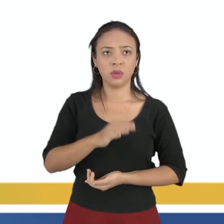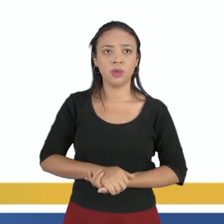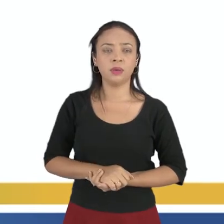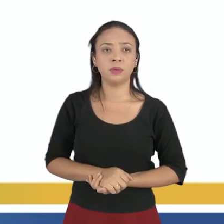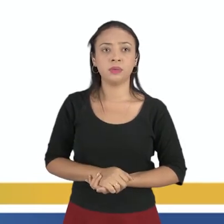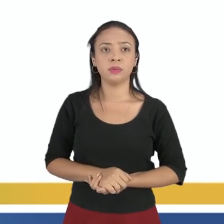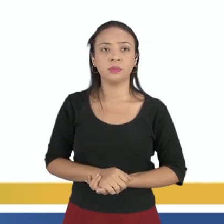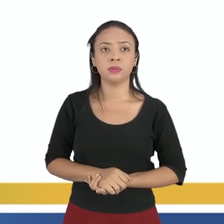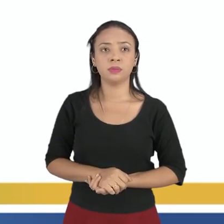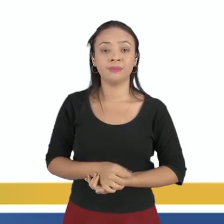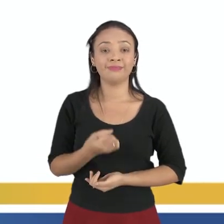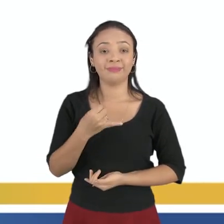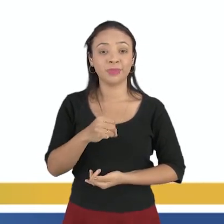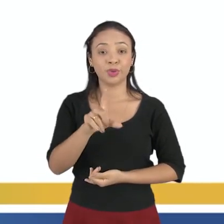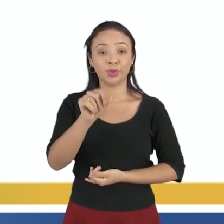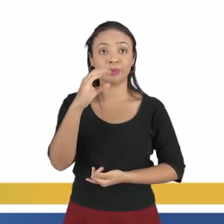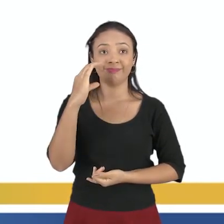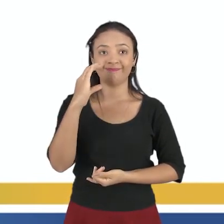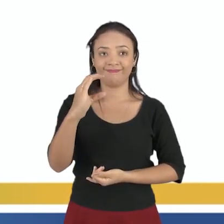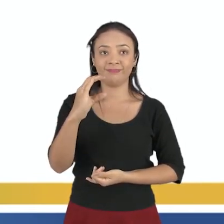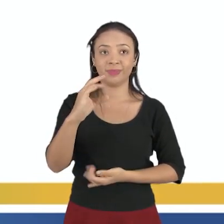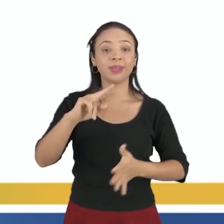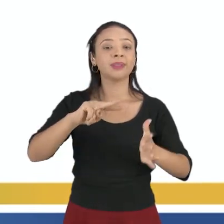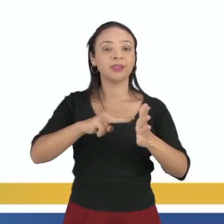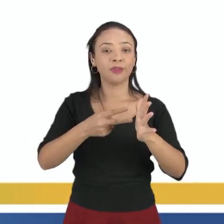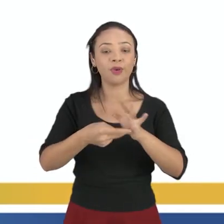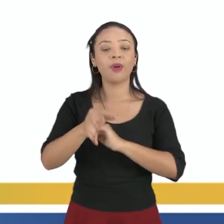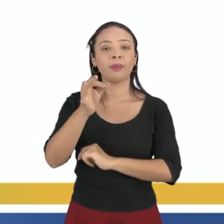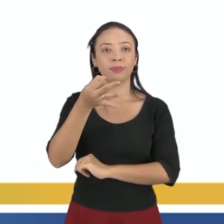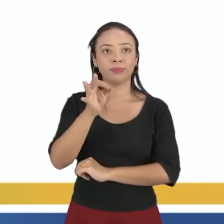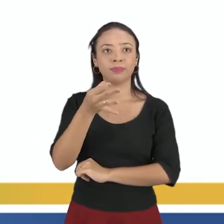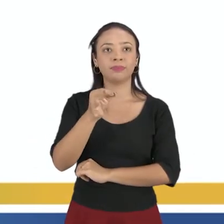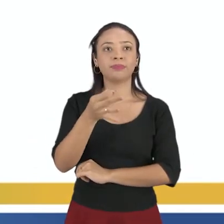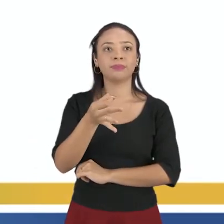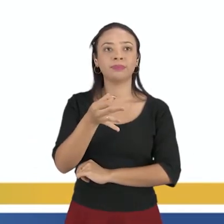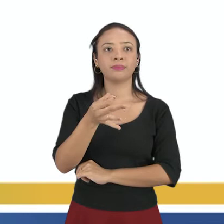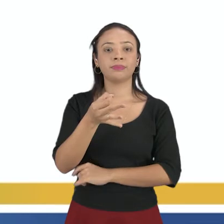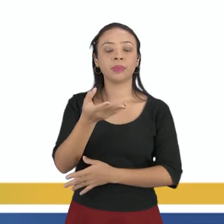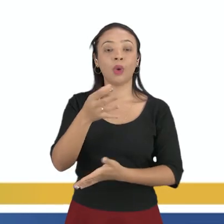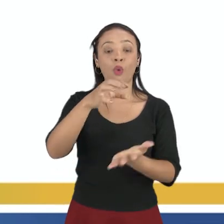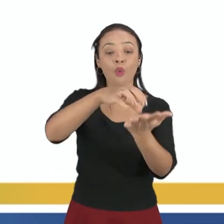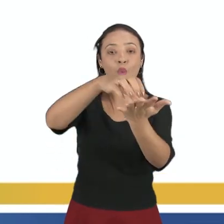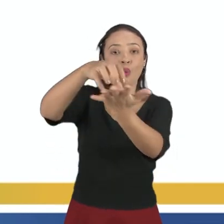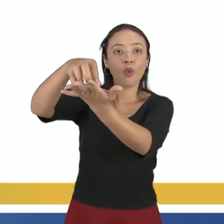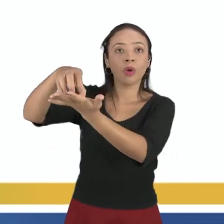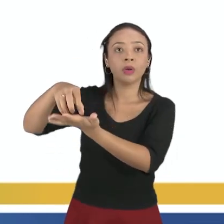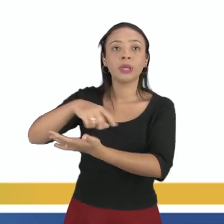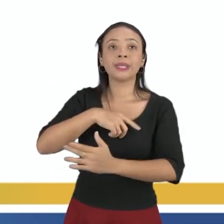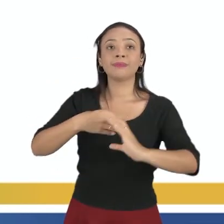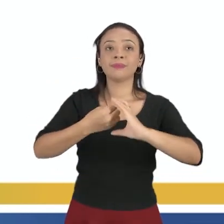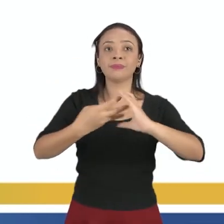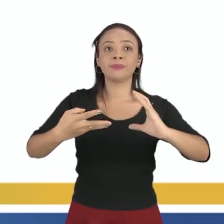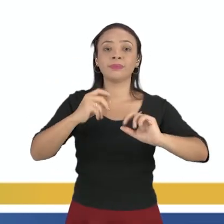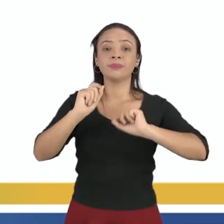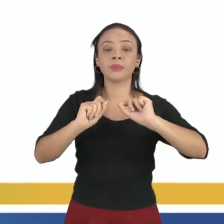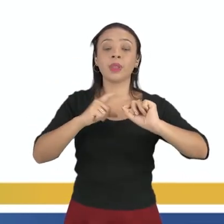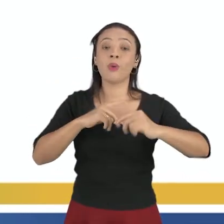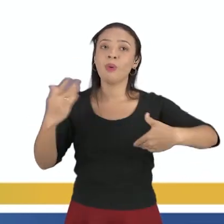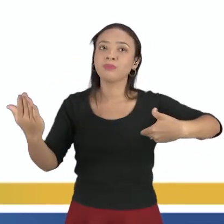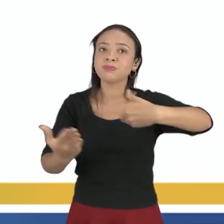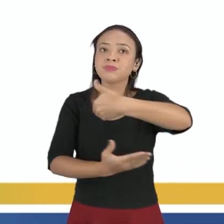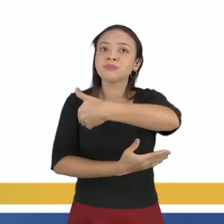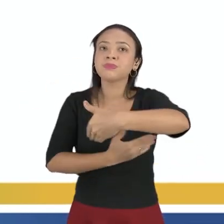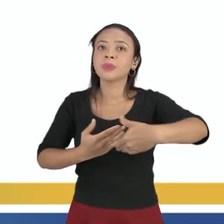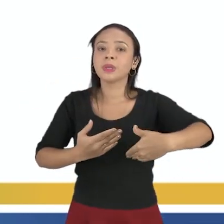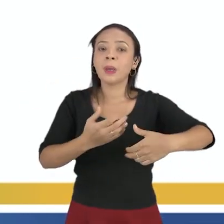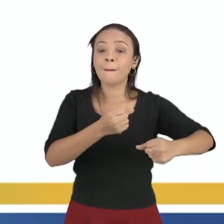lá. Se você marcou a letra C, você acertou. Politicamente, o feudalismo, caracterizava-se pela relação direta